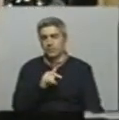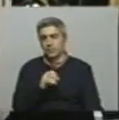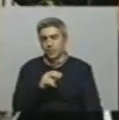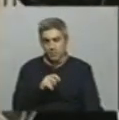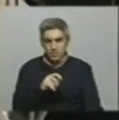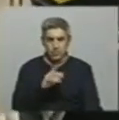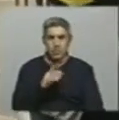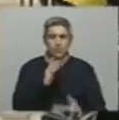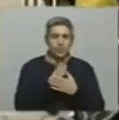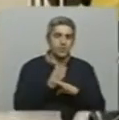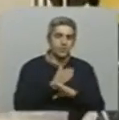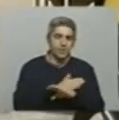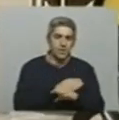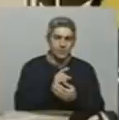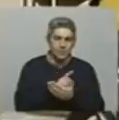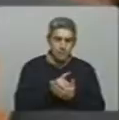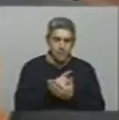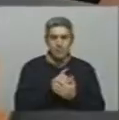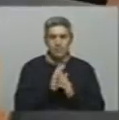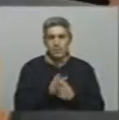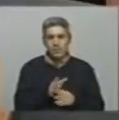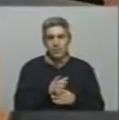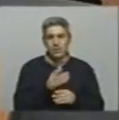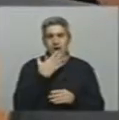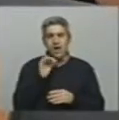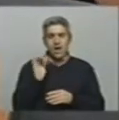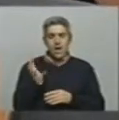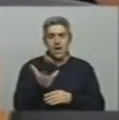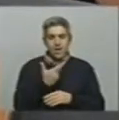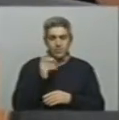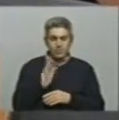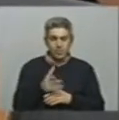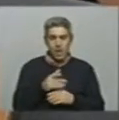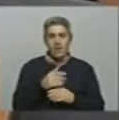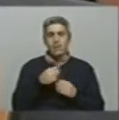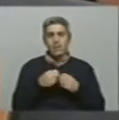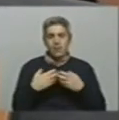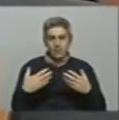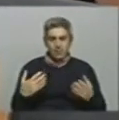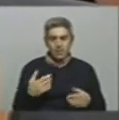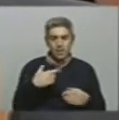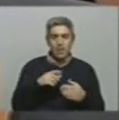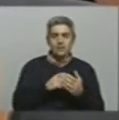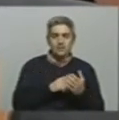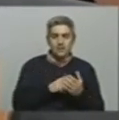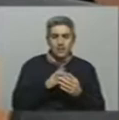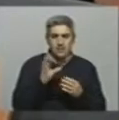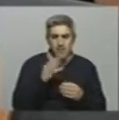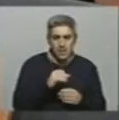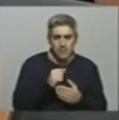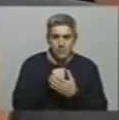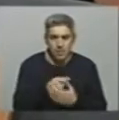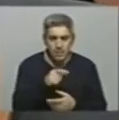umas escolas pré-primárias. E já tem bastantes alunos e cada vez mais, não é? E há sempre a necessidade de